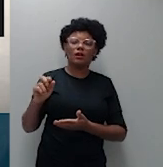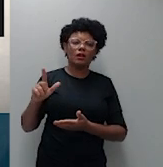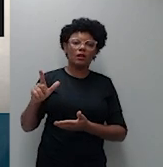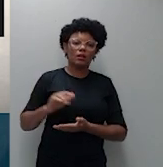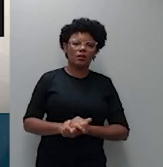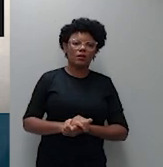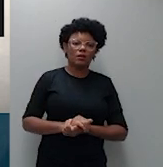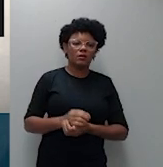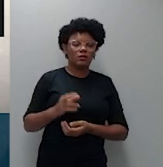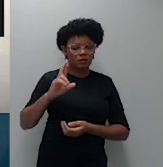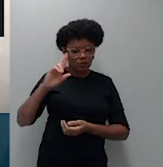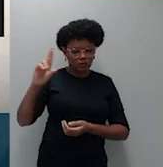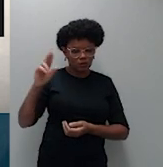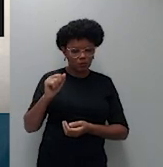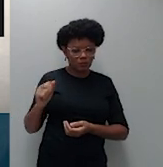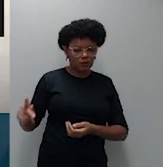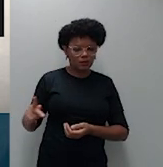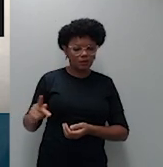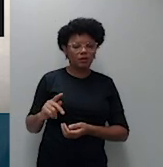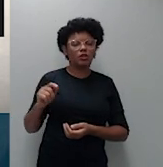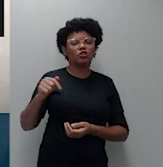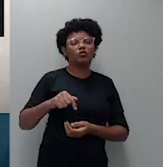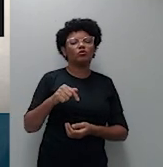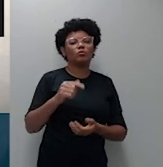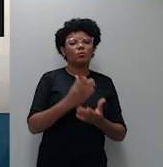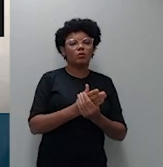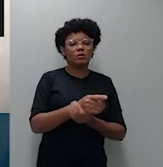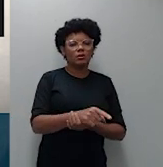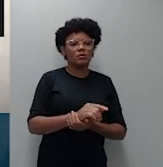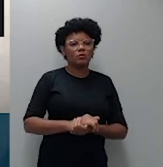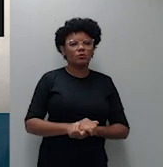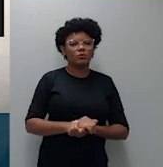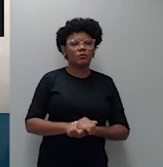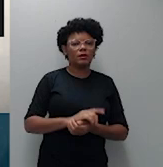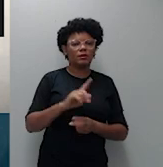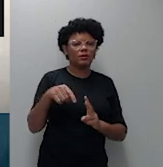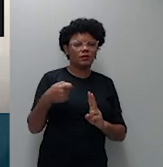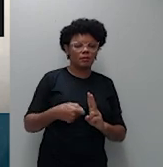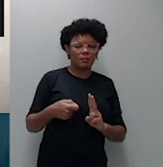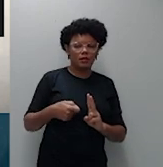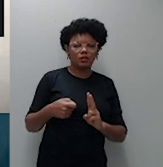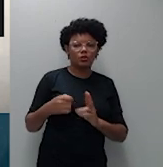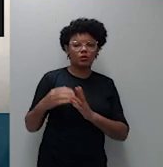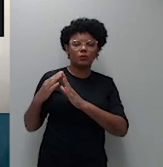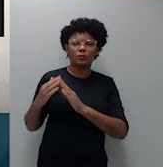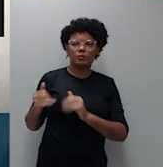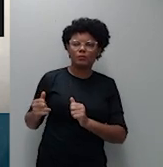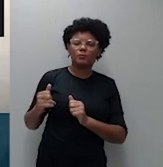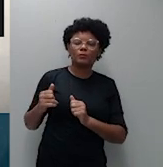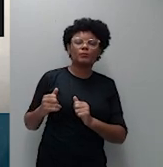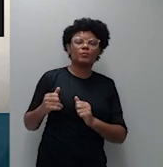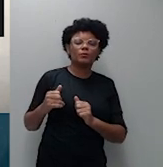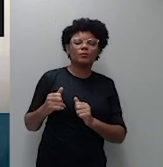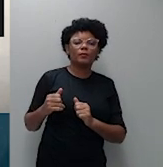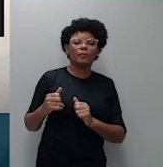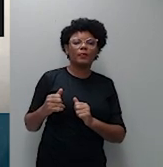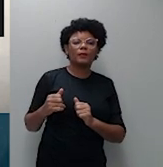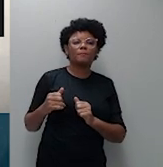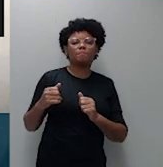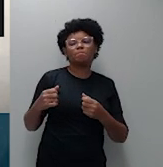nesse caso à parte apelante Alega ter sido reformar-se